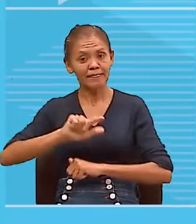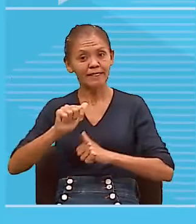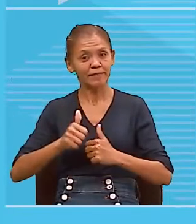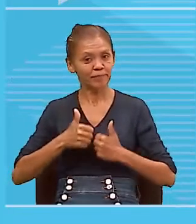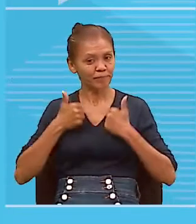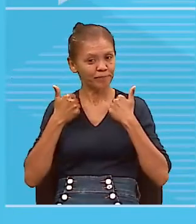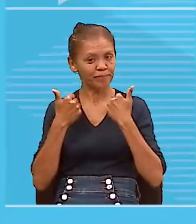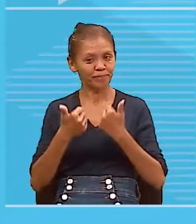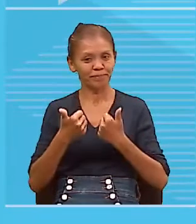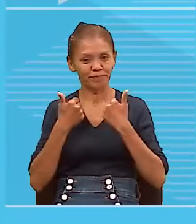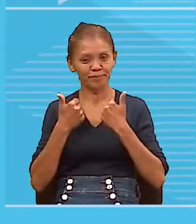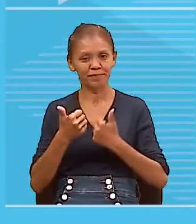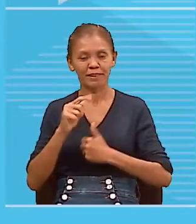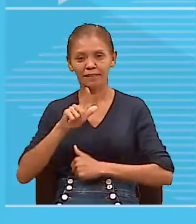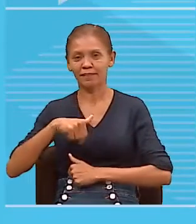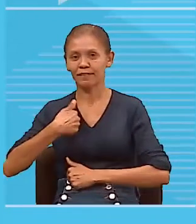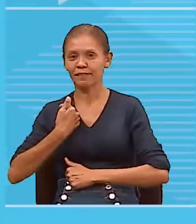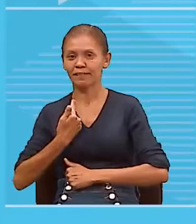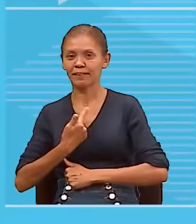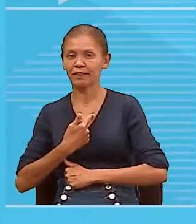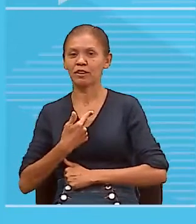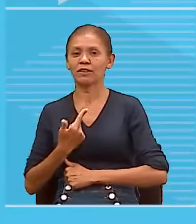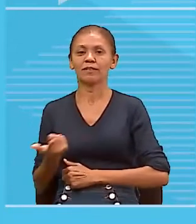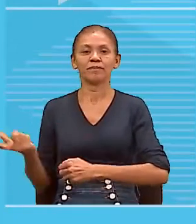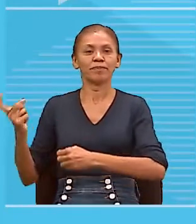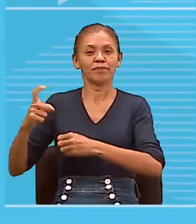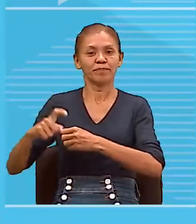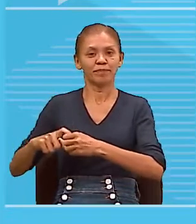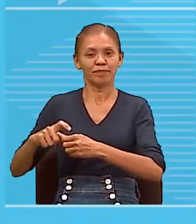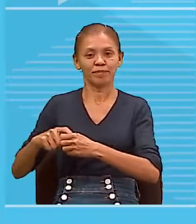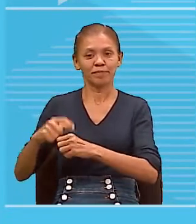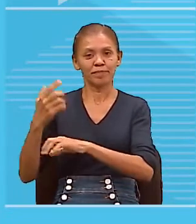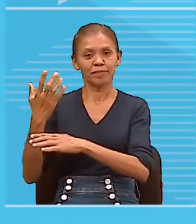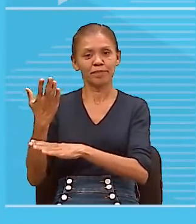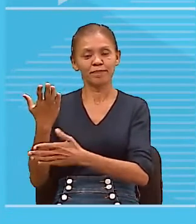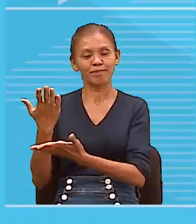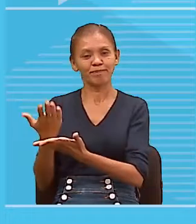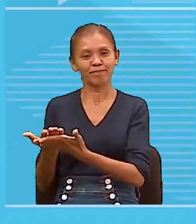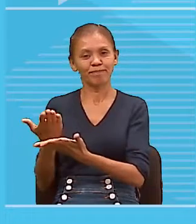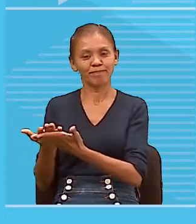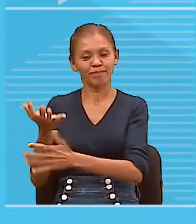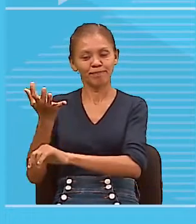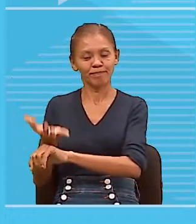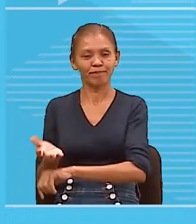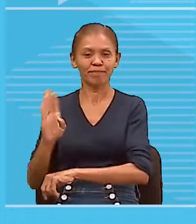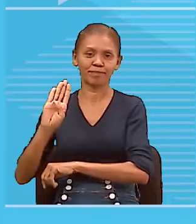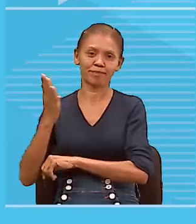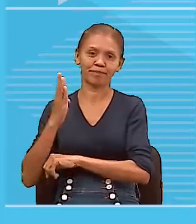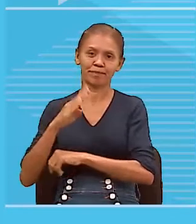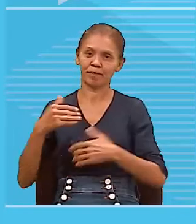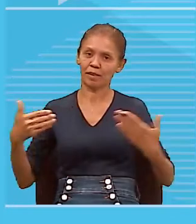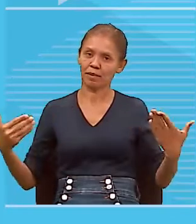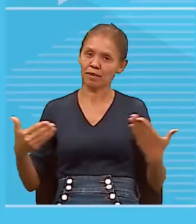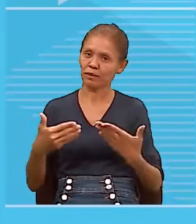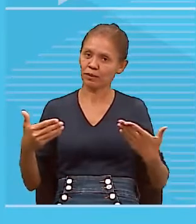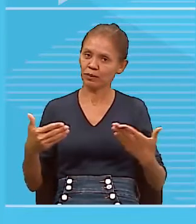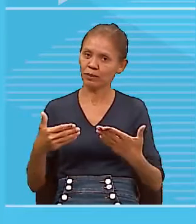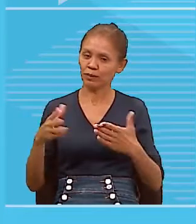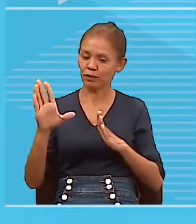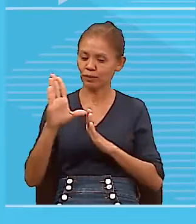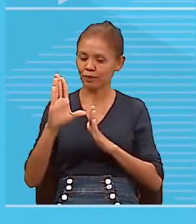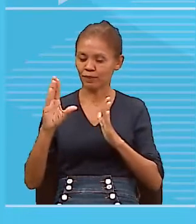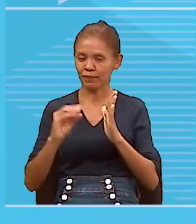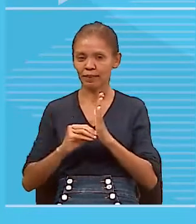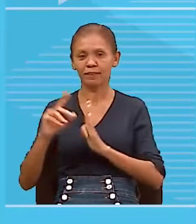hein Estamos de volta para mais uma aula de biologia e hoje a gente vai conversar sobre o negócio